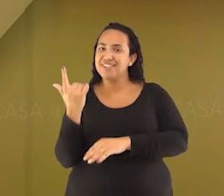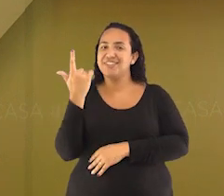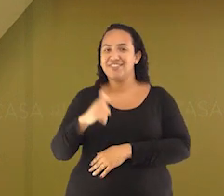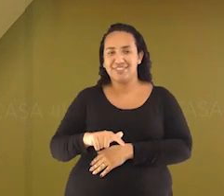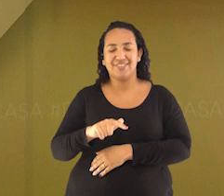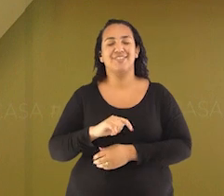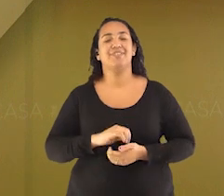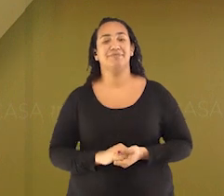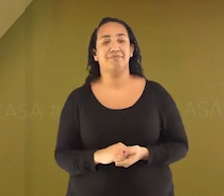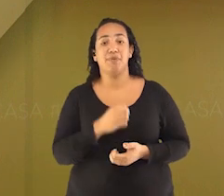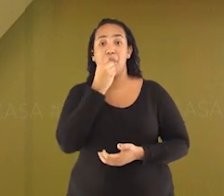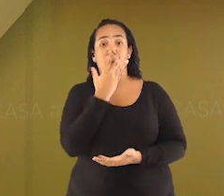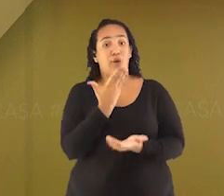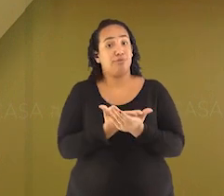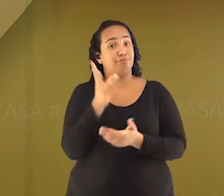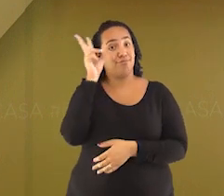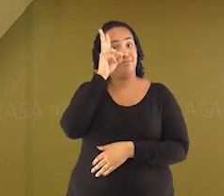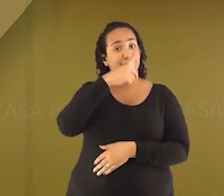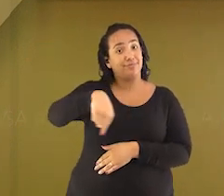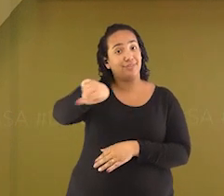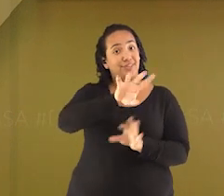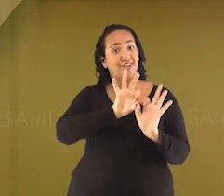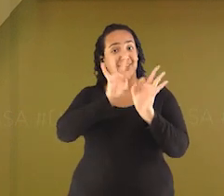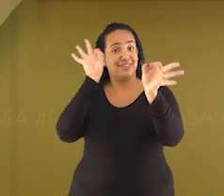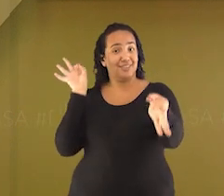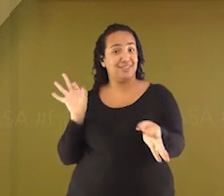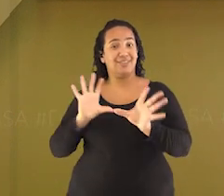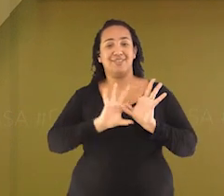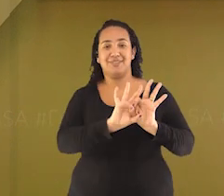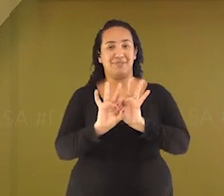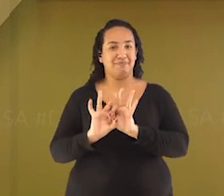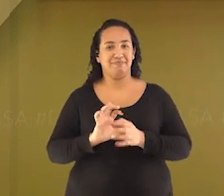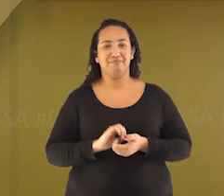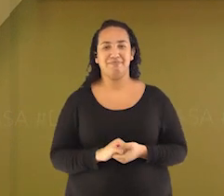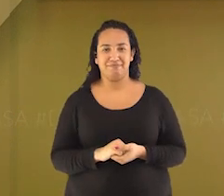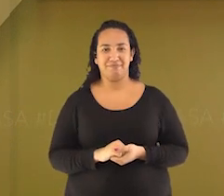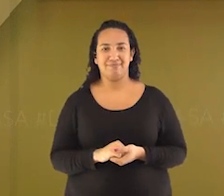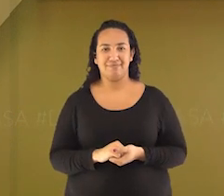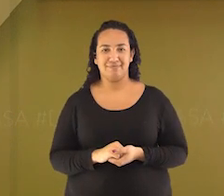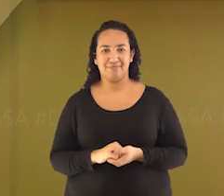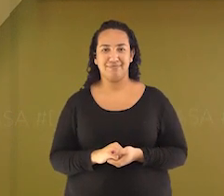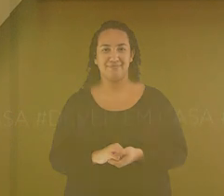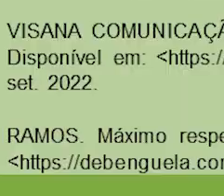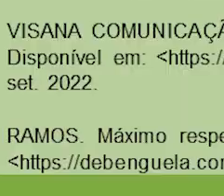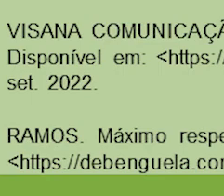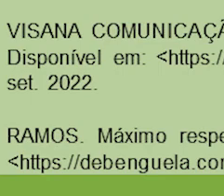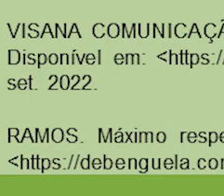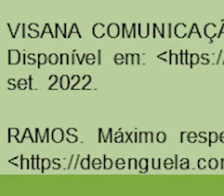aulas exibidas aqui no canal. Bons estudos e não se esqueçam, mesmo distantes, estamos juntos!